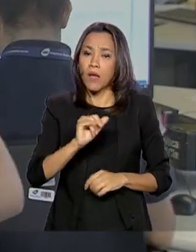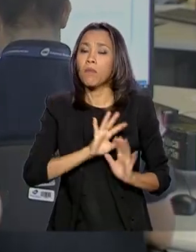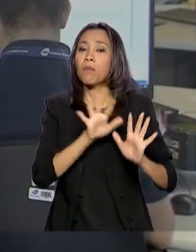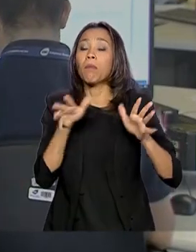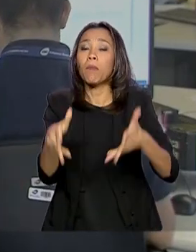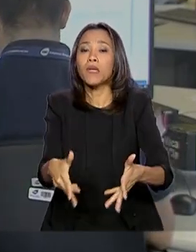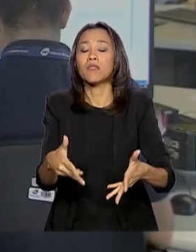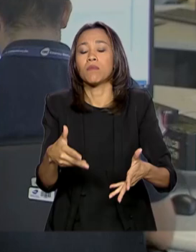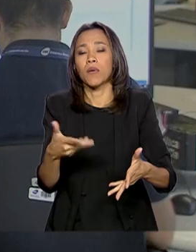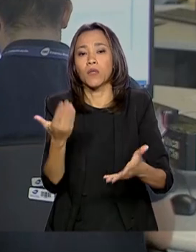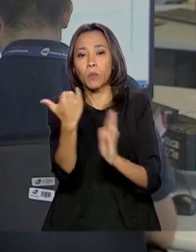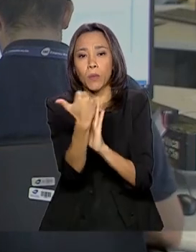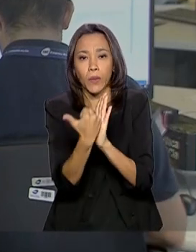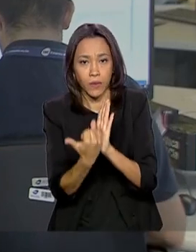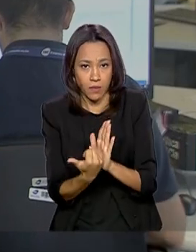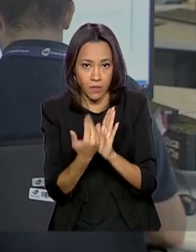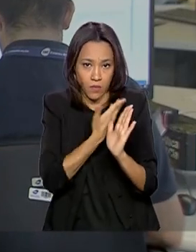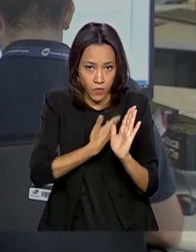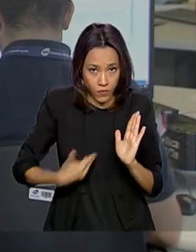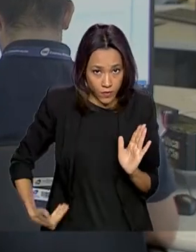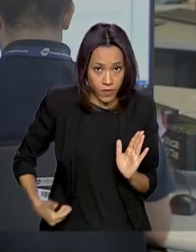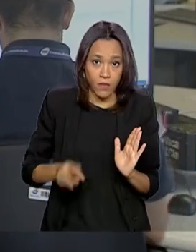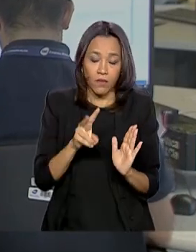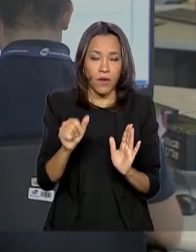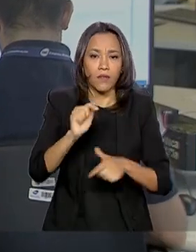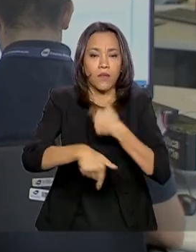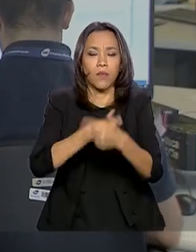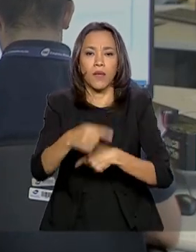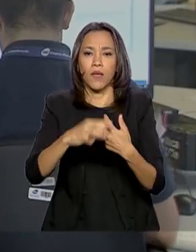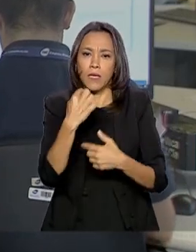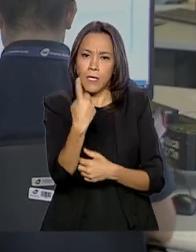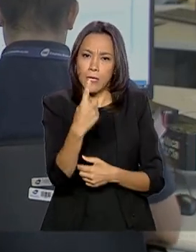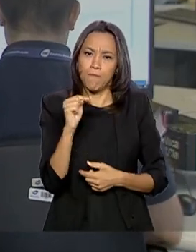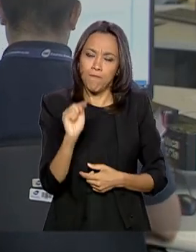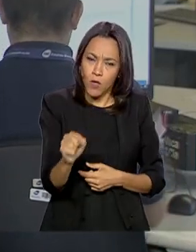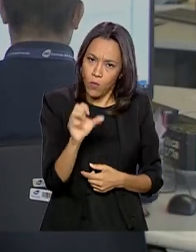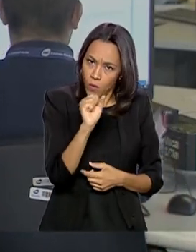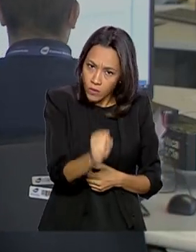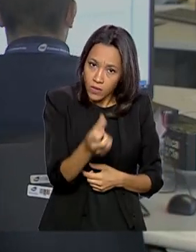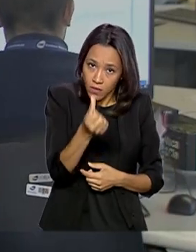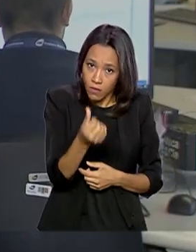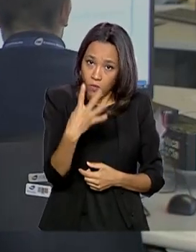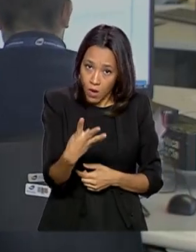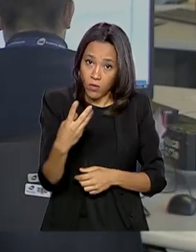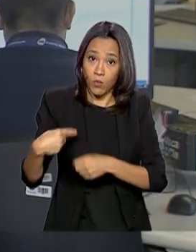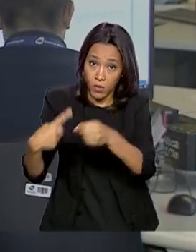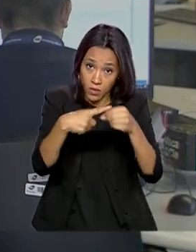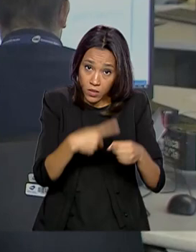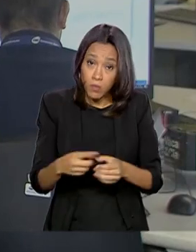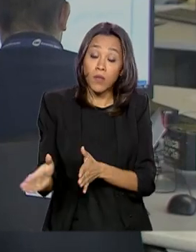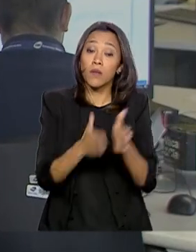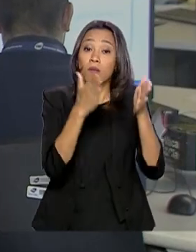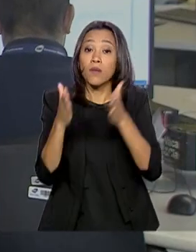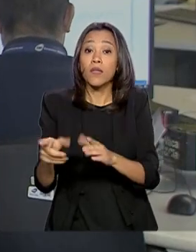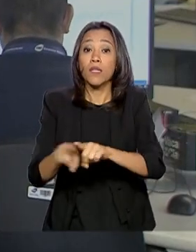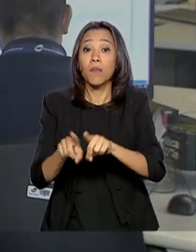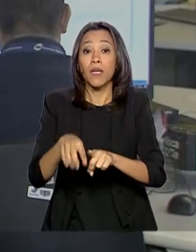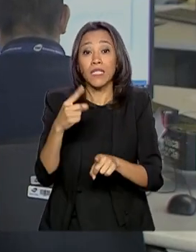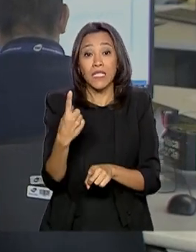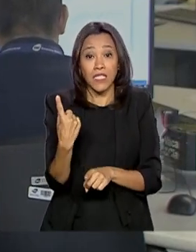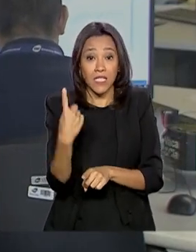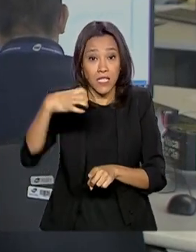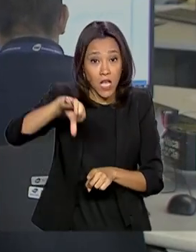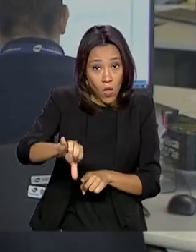Médicos de forma emergencial. Eles vão trabalhar em 1.864 municípios e 19 distritos